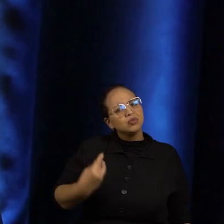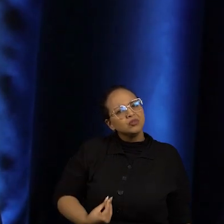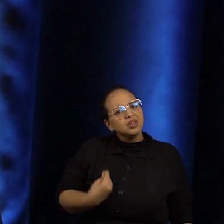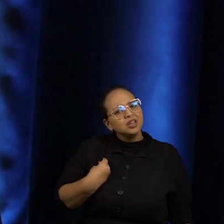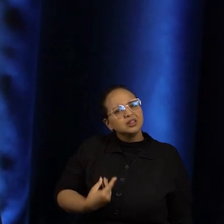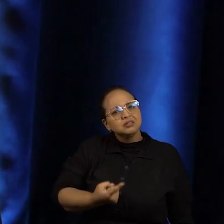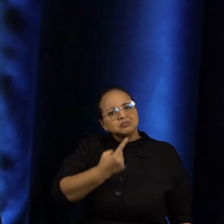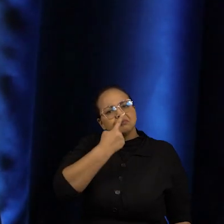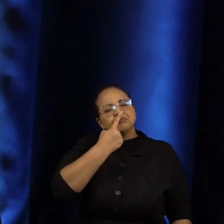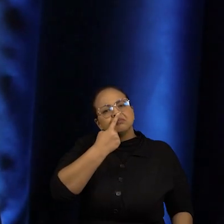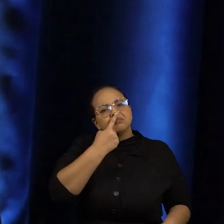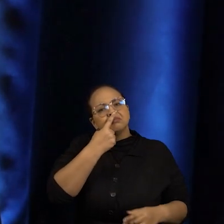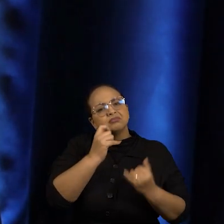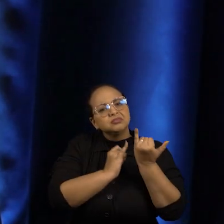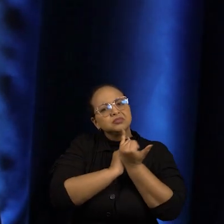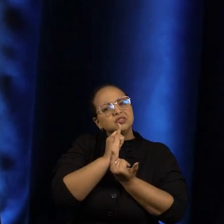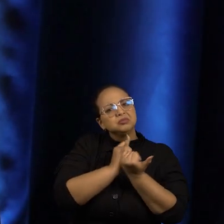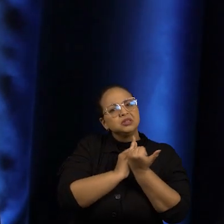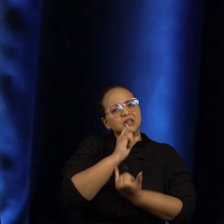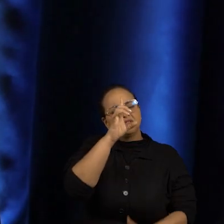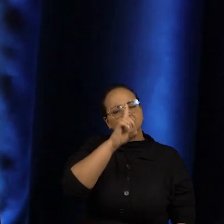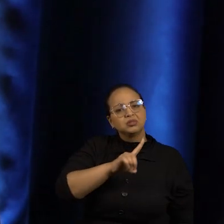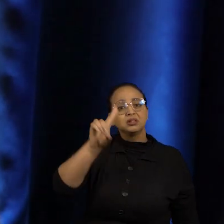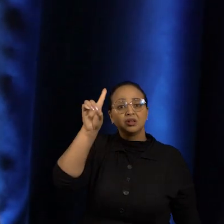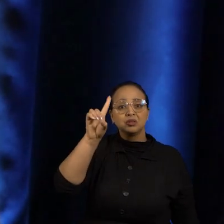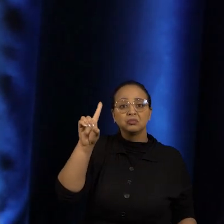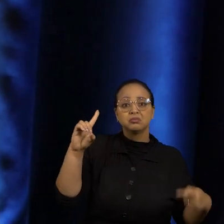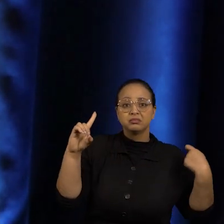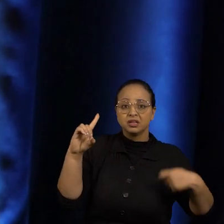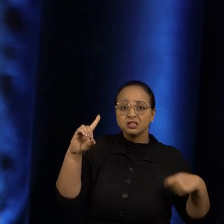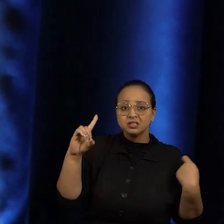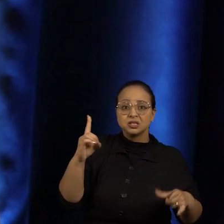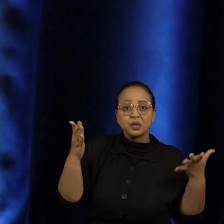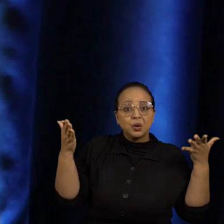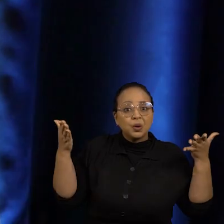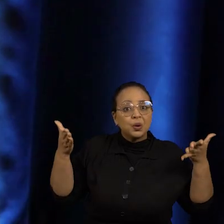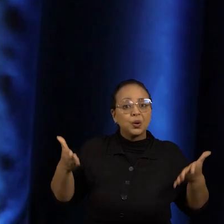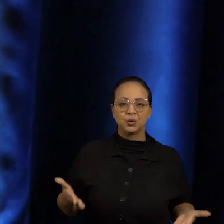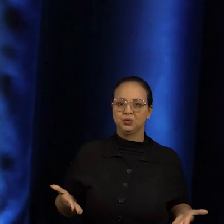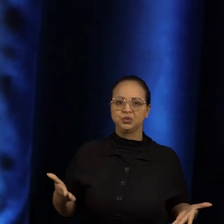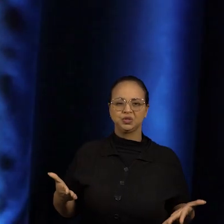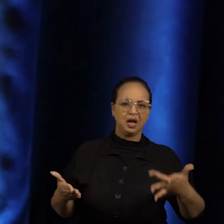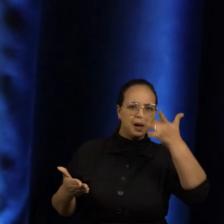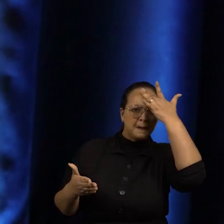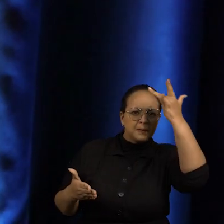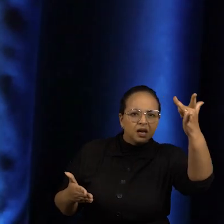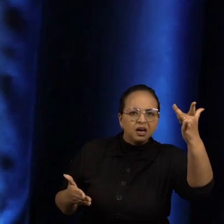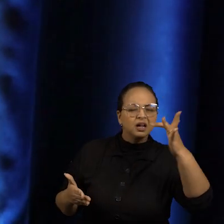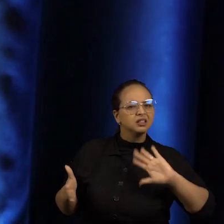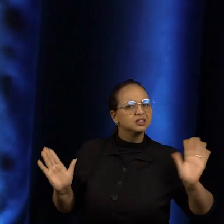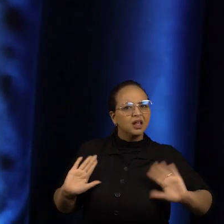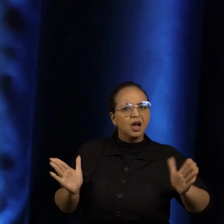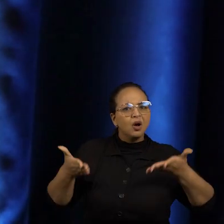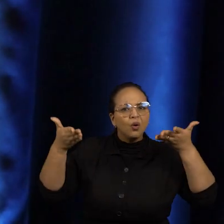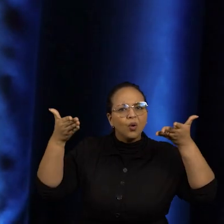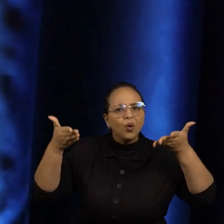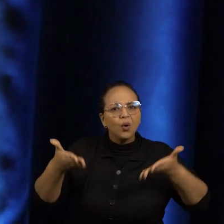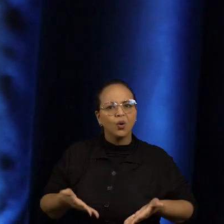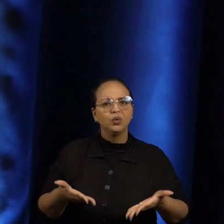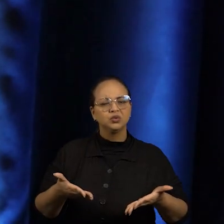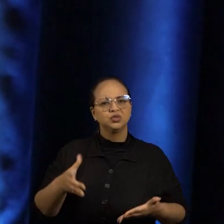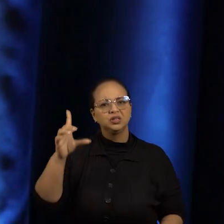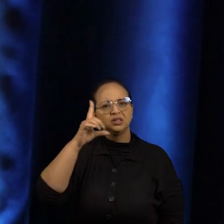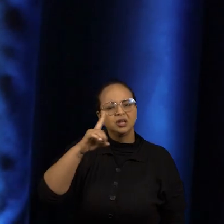Deus. A oportunidade do convite do Senhor é hoje. Glória a Deus. O momento em que a palavra chega até